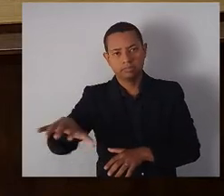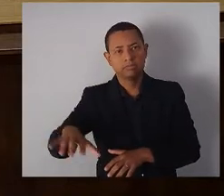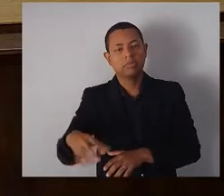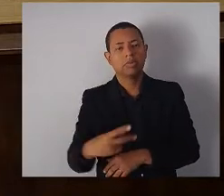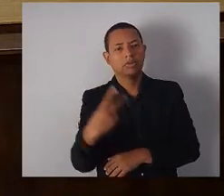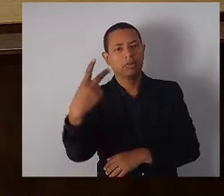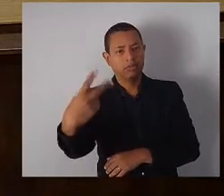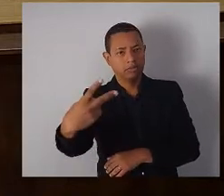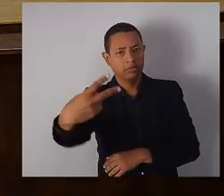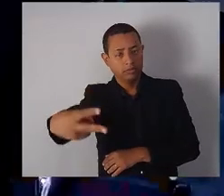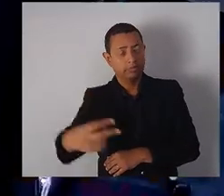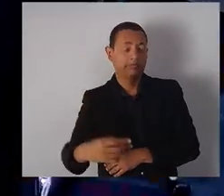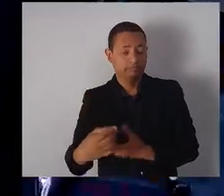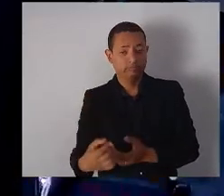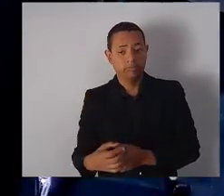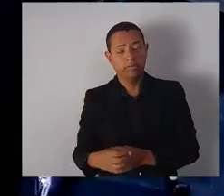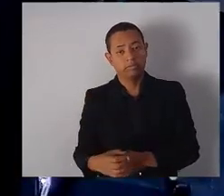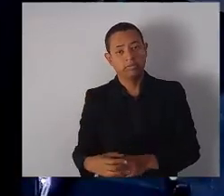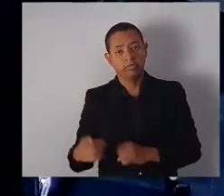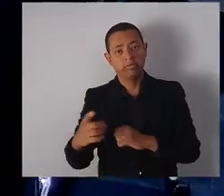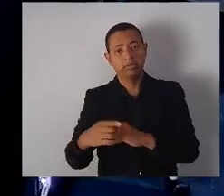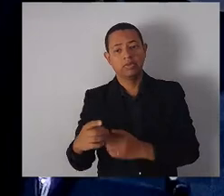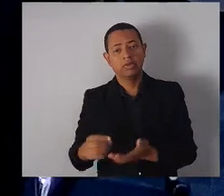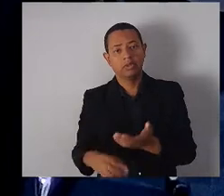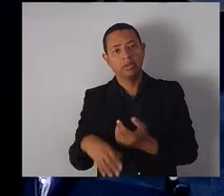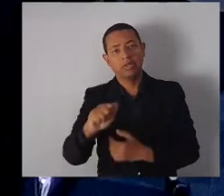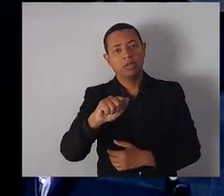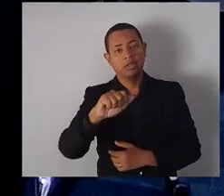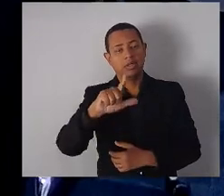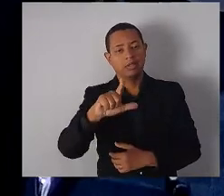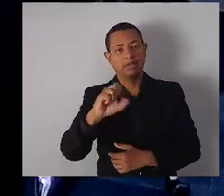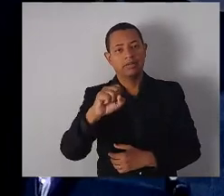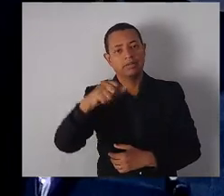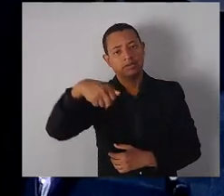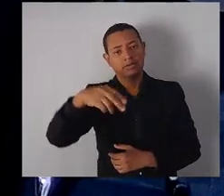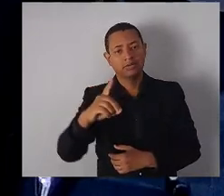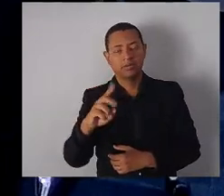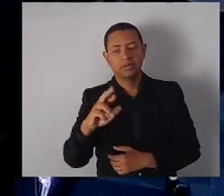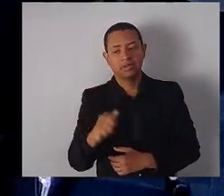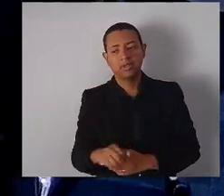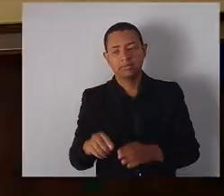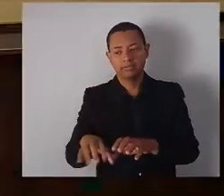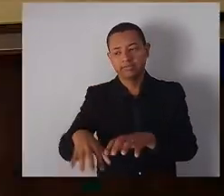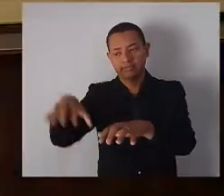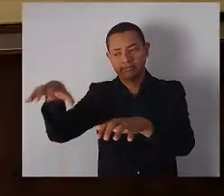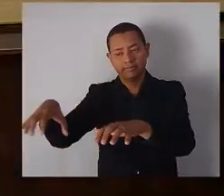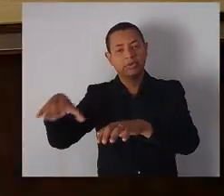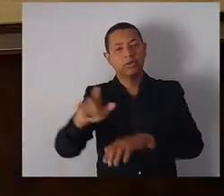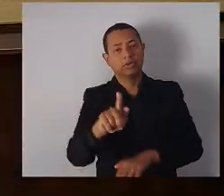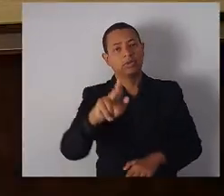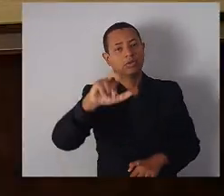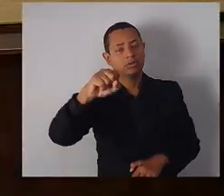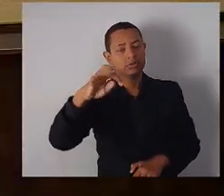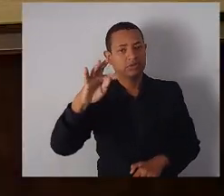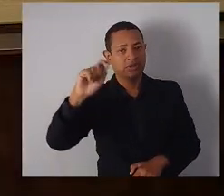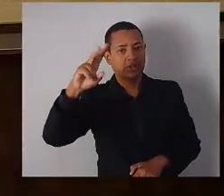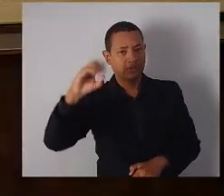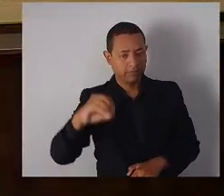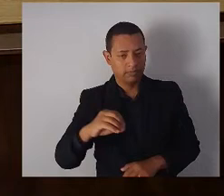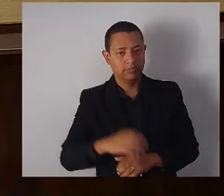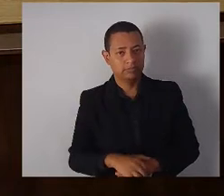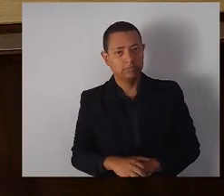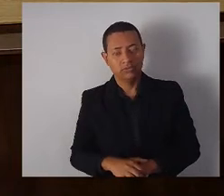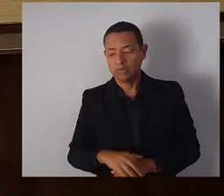doutora Alexandra, né, e o doutor Gustavo. São 2 varas, 2